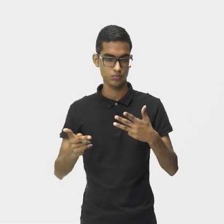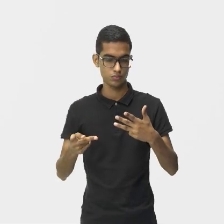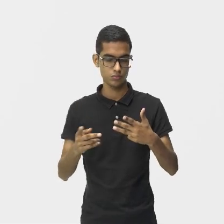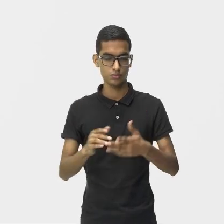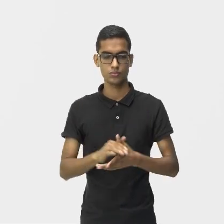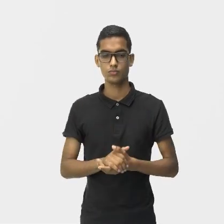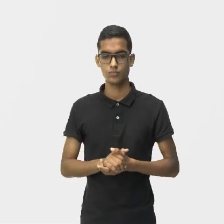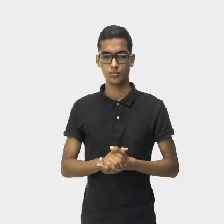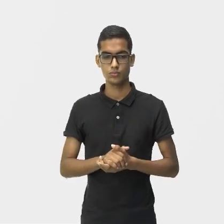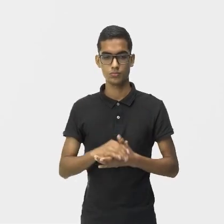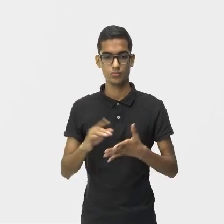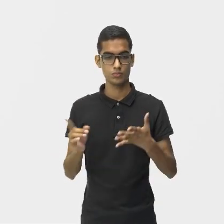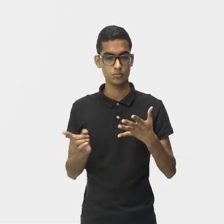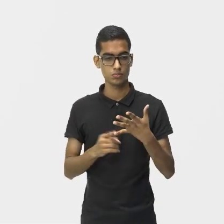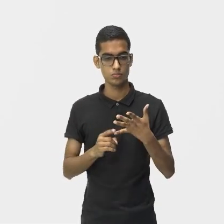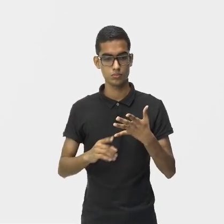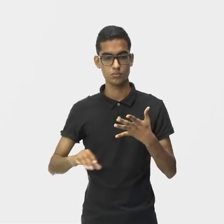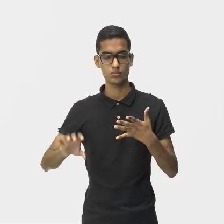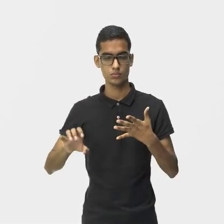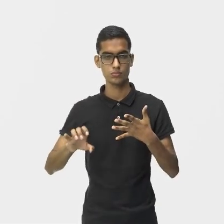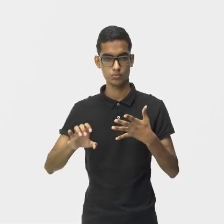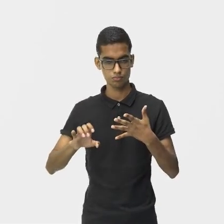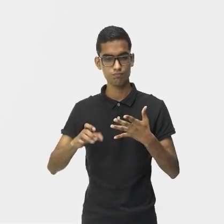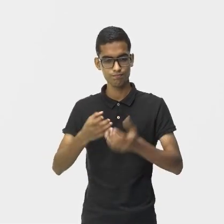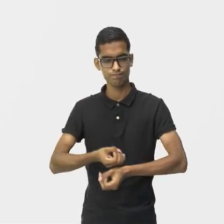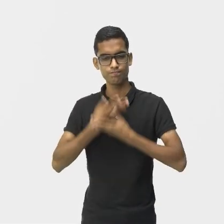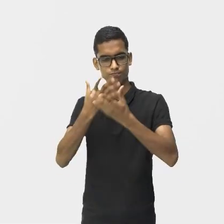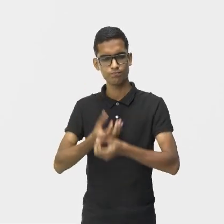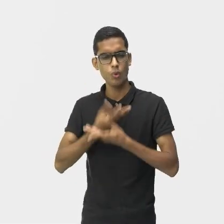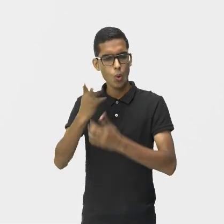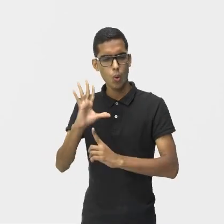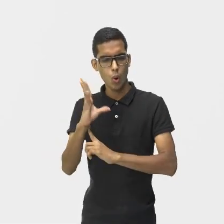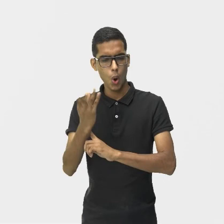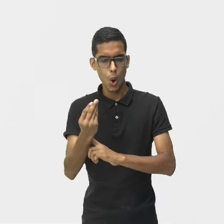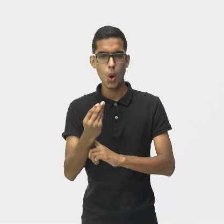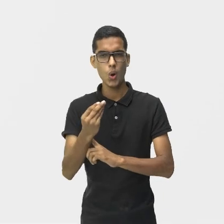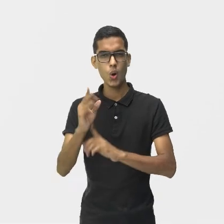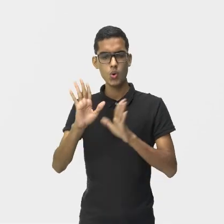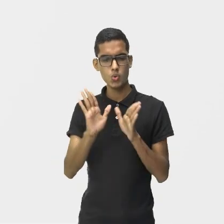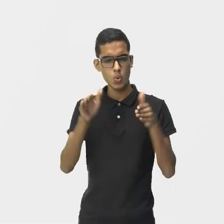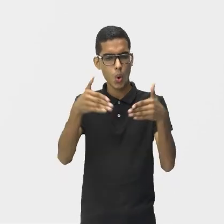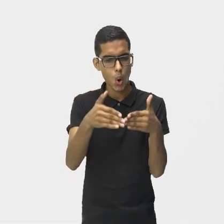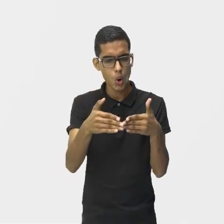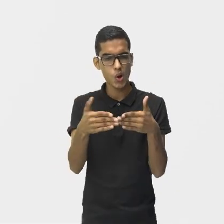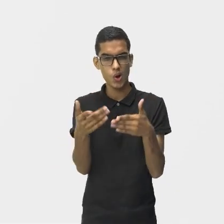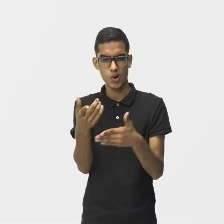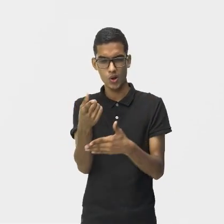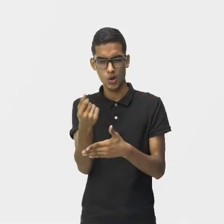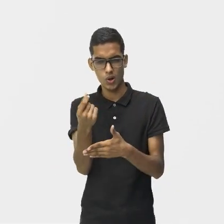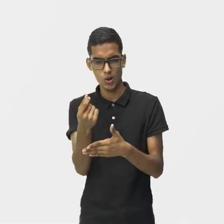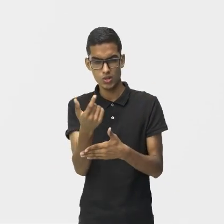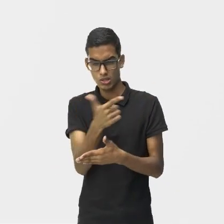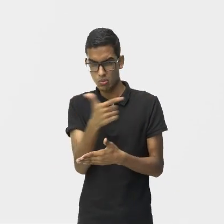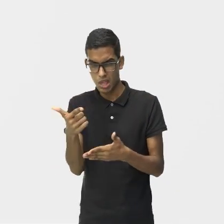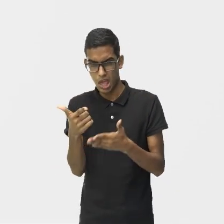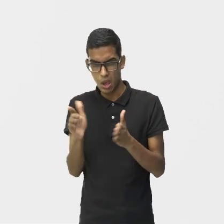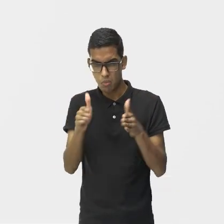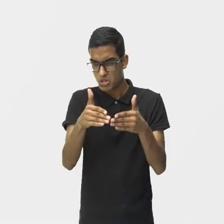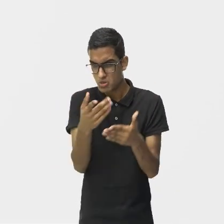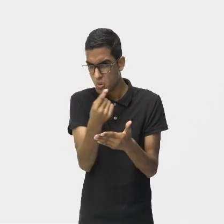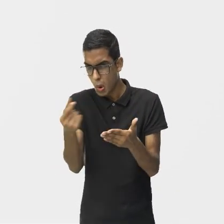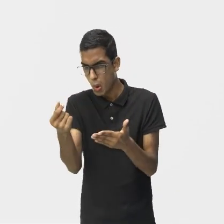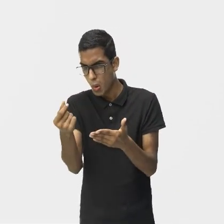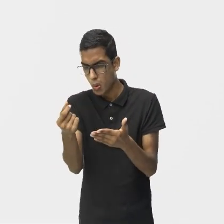produções artísticas sem a finalidade de lucro. Não é verdade. Essa